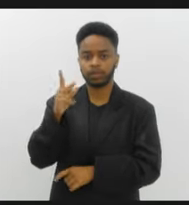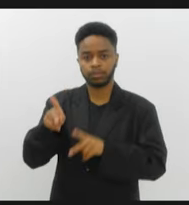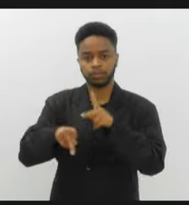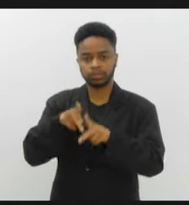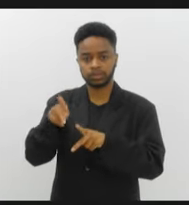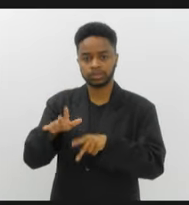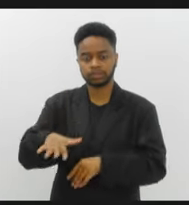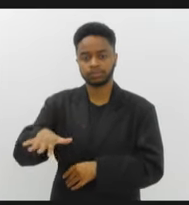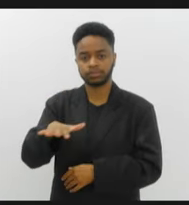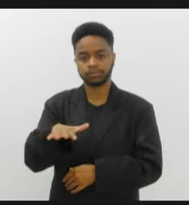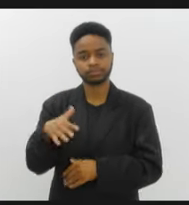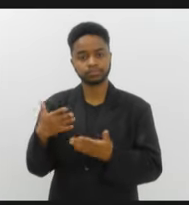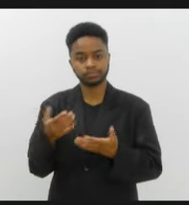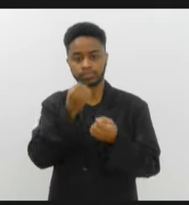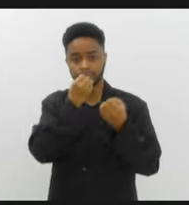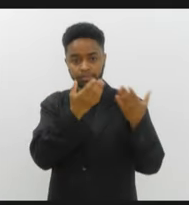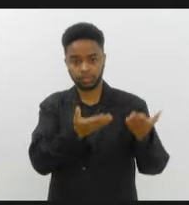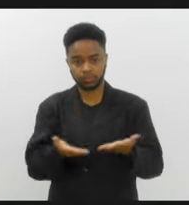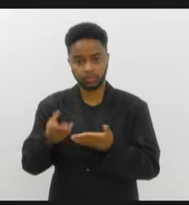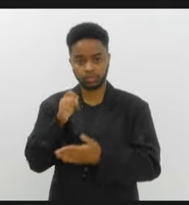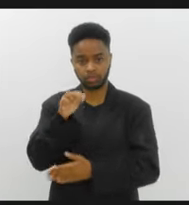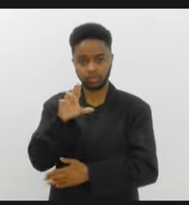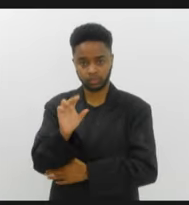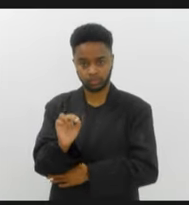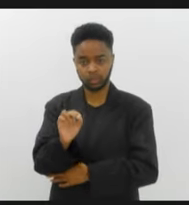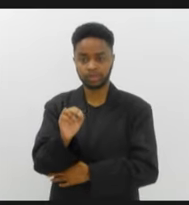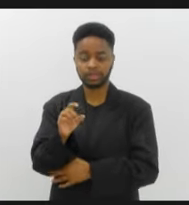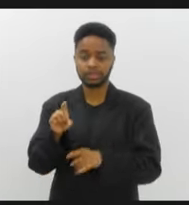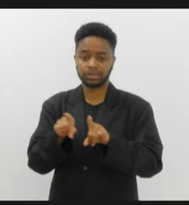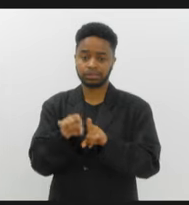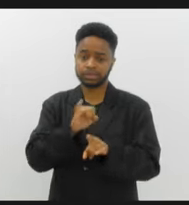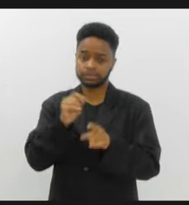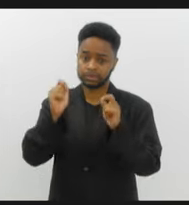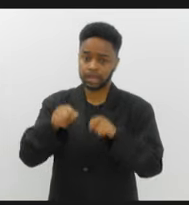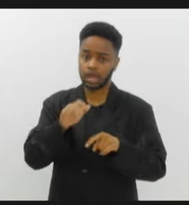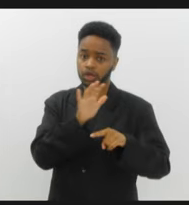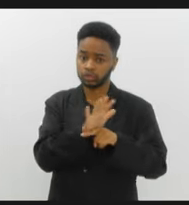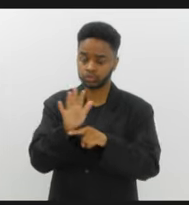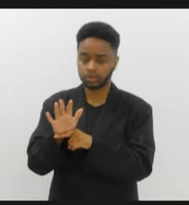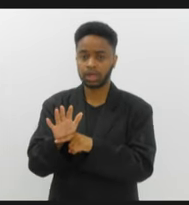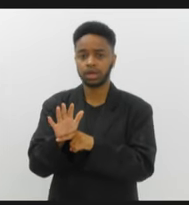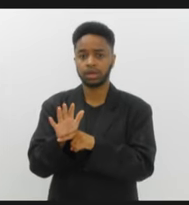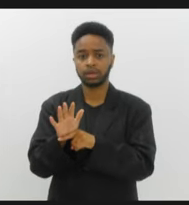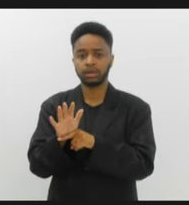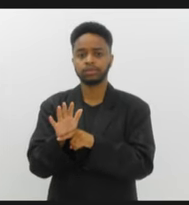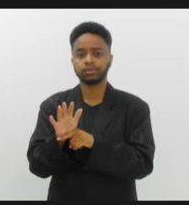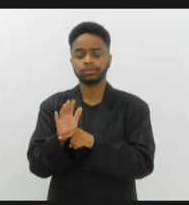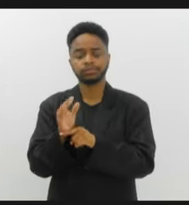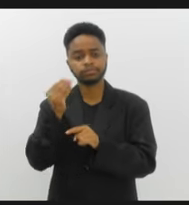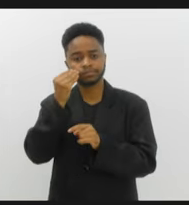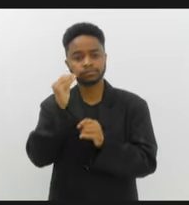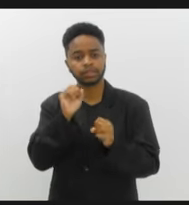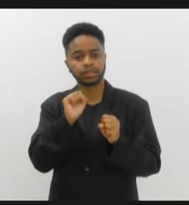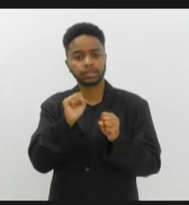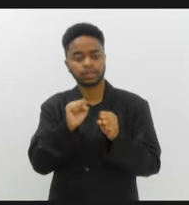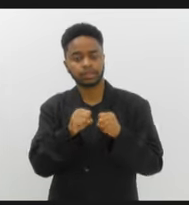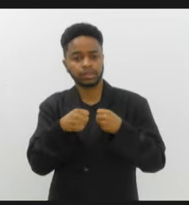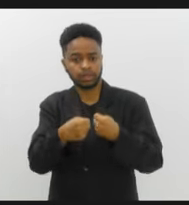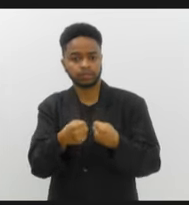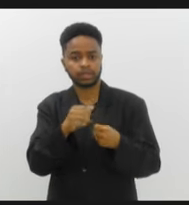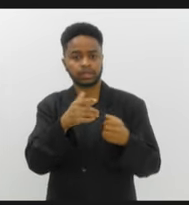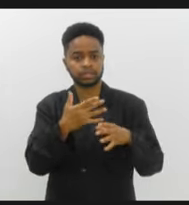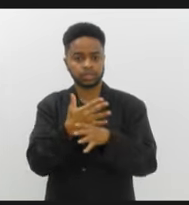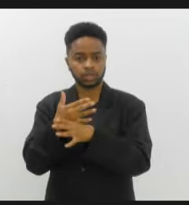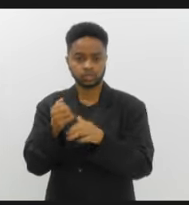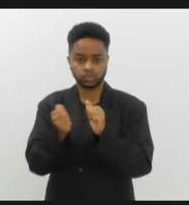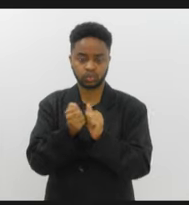dessa região. Então, muito bem-vindo, Bruno. O que eu puder ajudar, contribuir na defesa dessas cidades, junto com